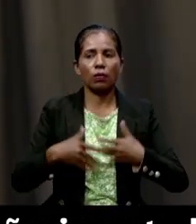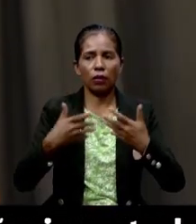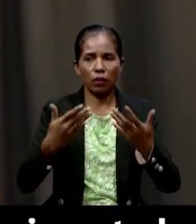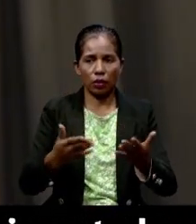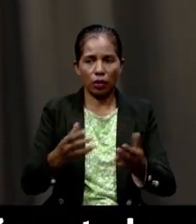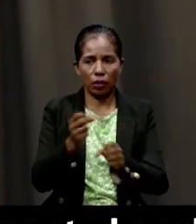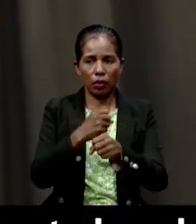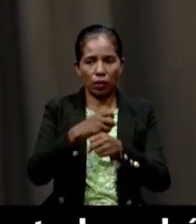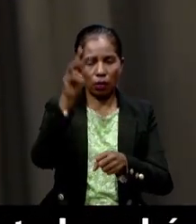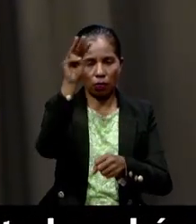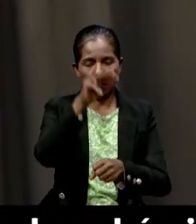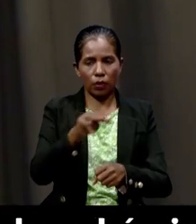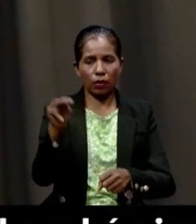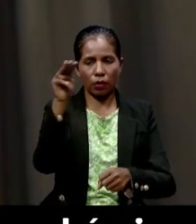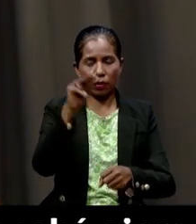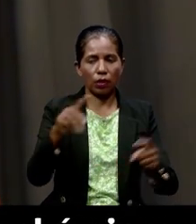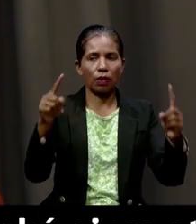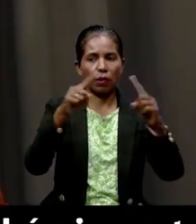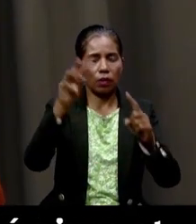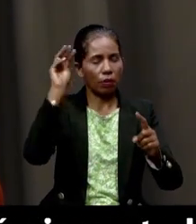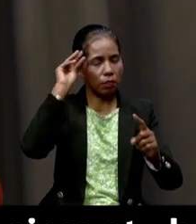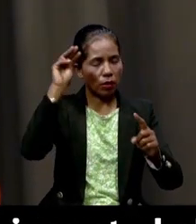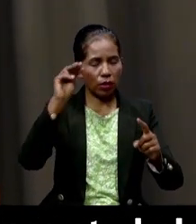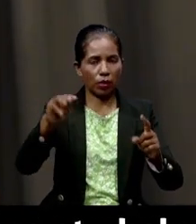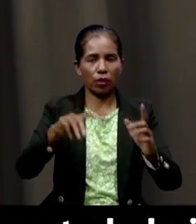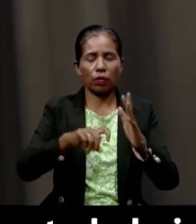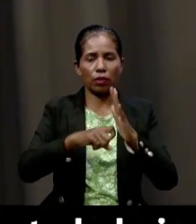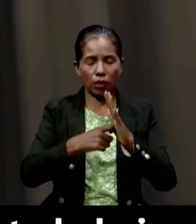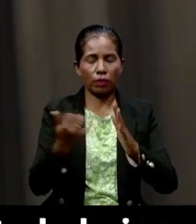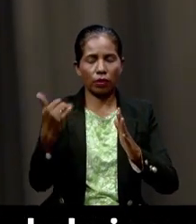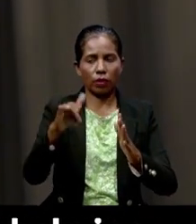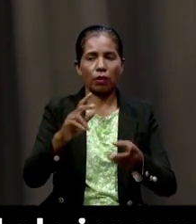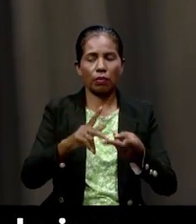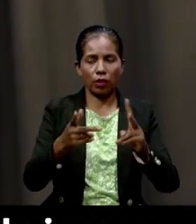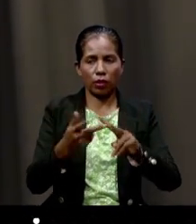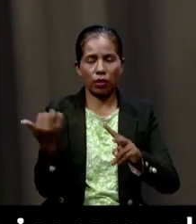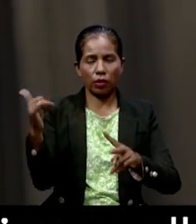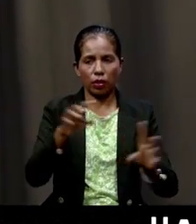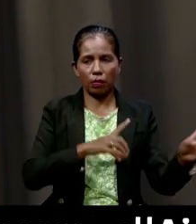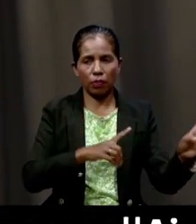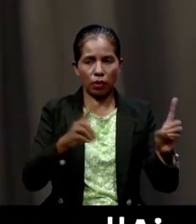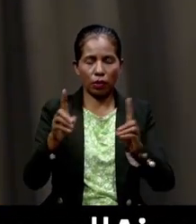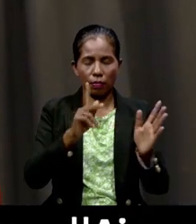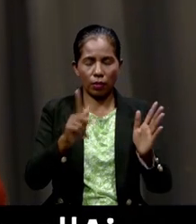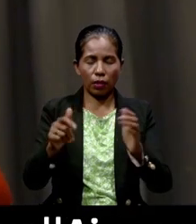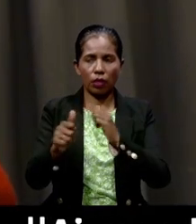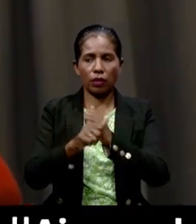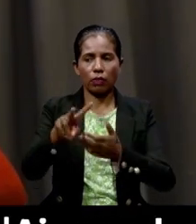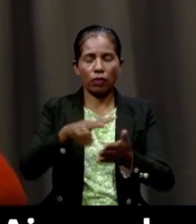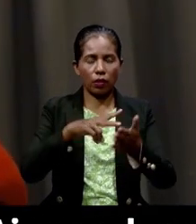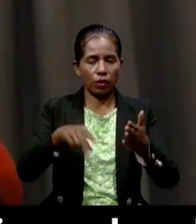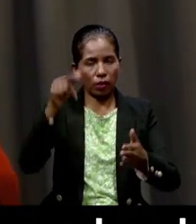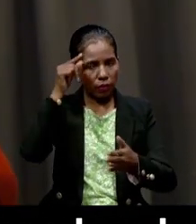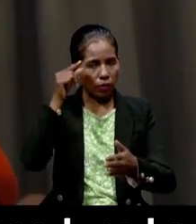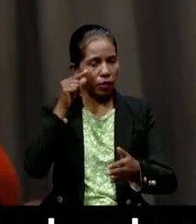mahalo monitoriza ba, ministério sabe sira no mos ba, parceria sira ne be implementa plano ação violência baseada ba zênero